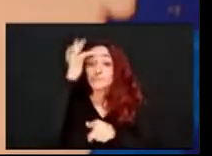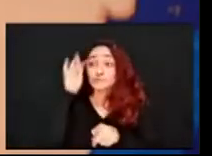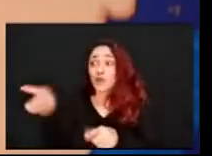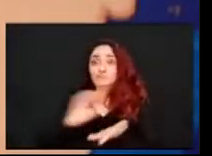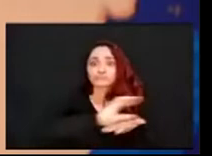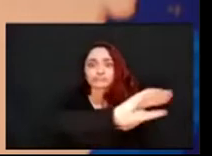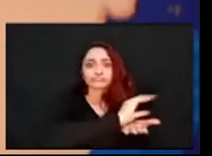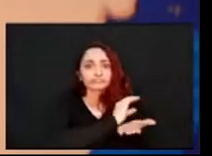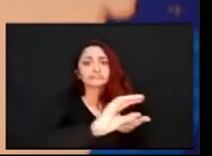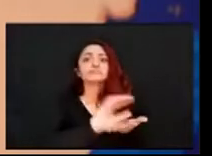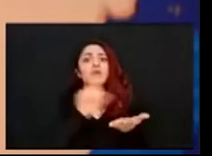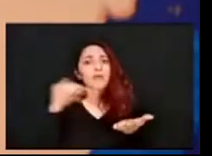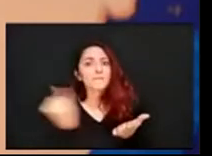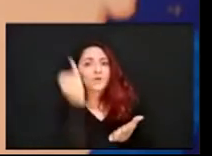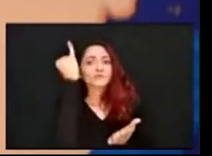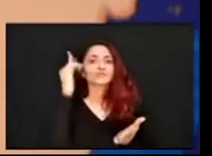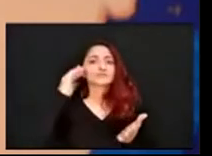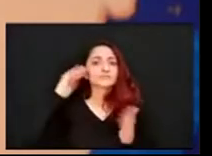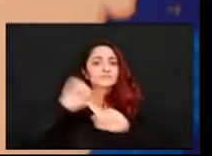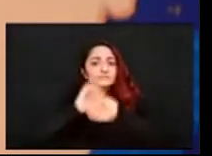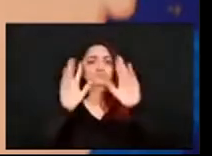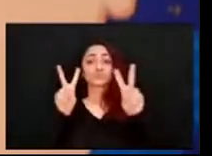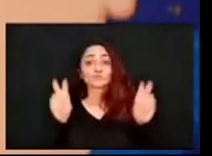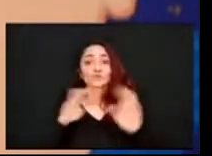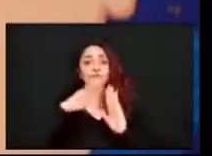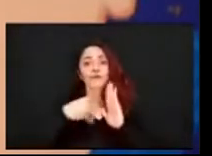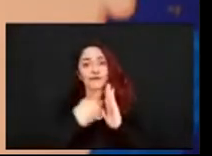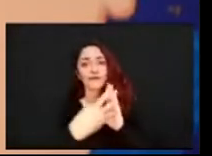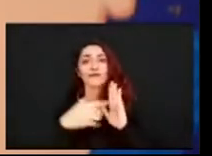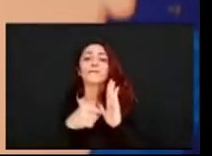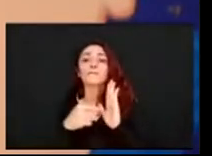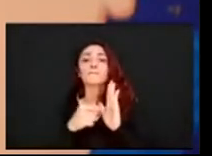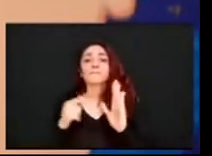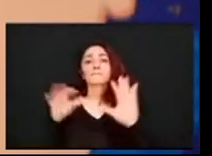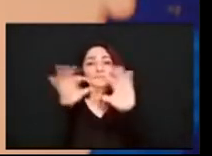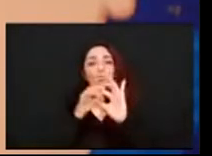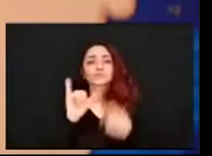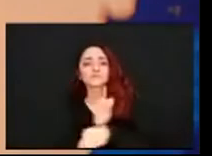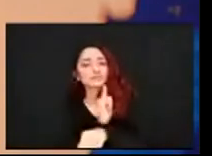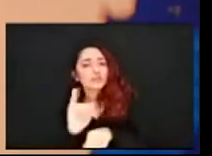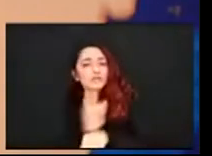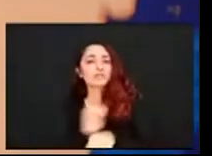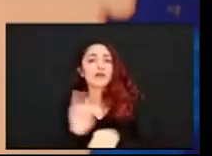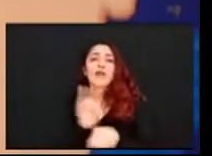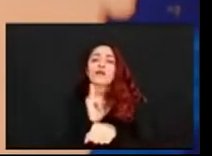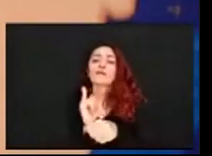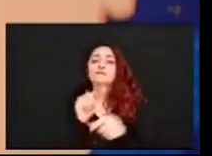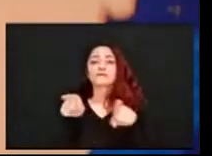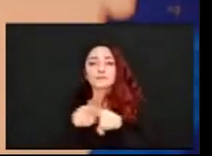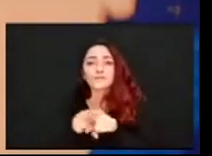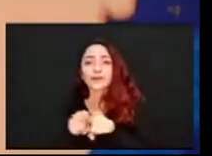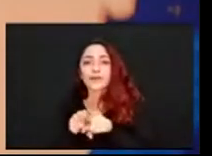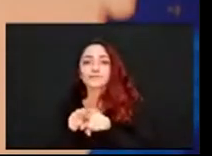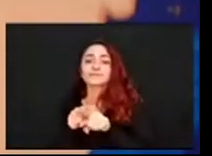importante que a gente tem essa agenda o próximo da estratégia muito conectado com o se levam né você leva